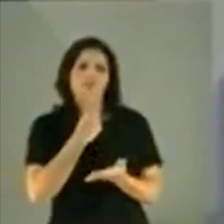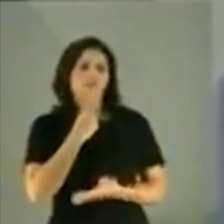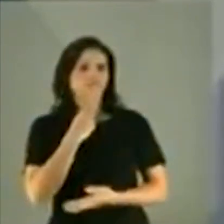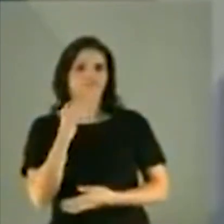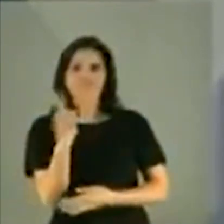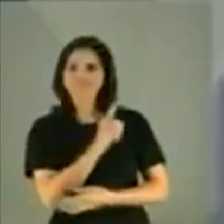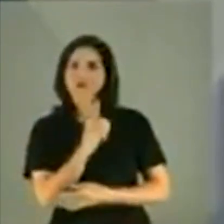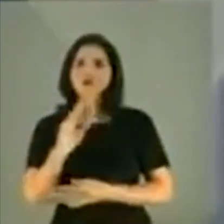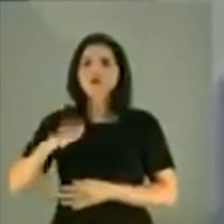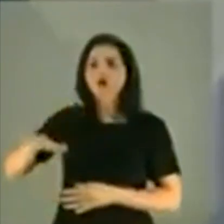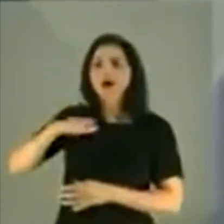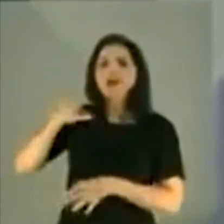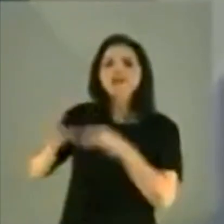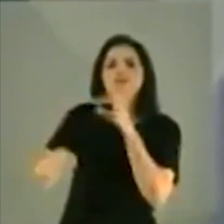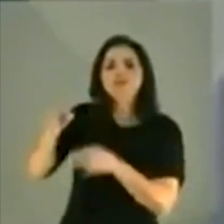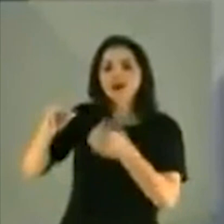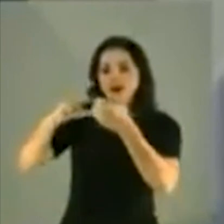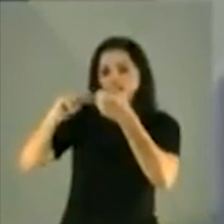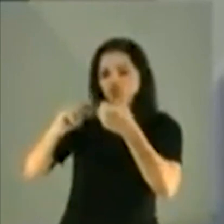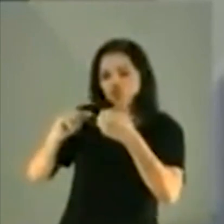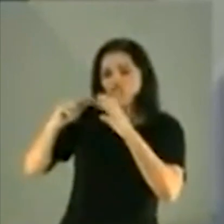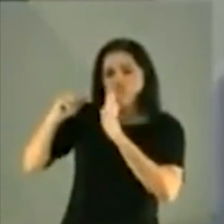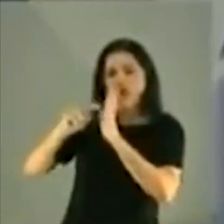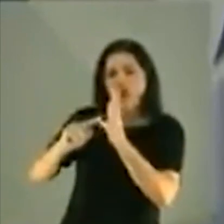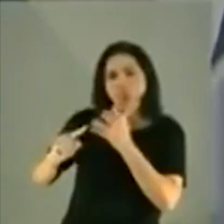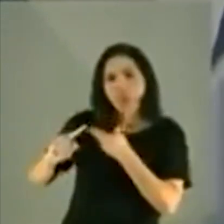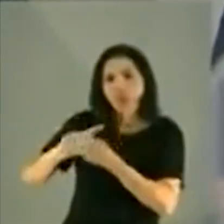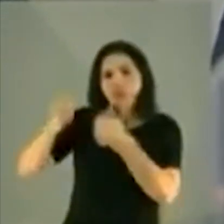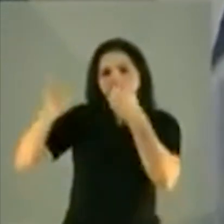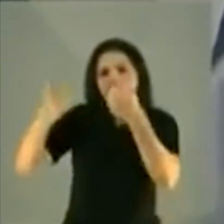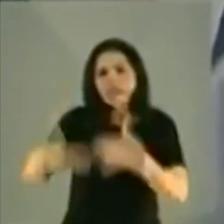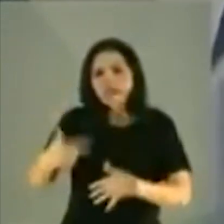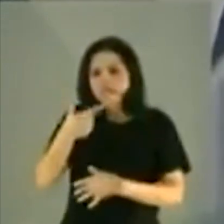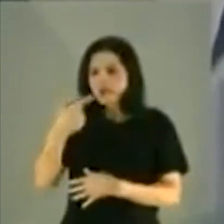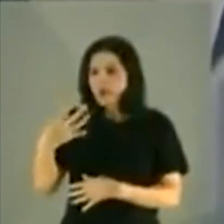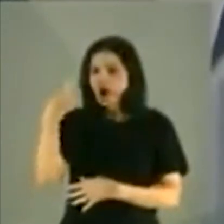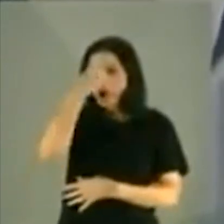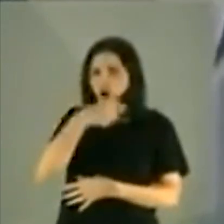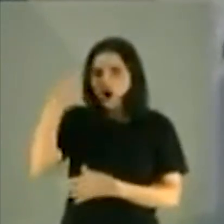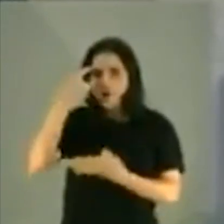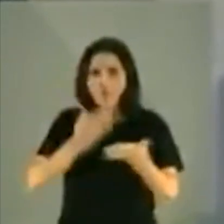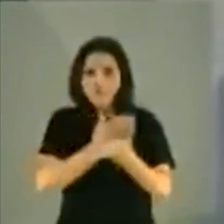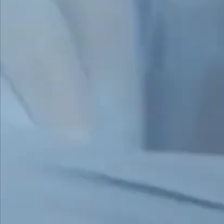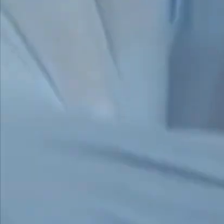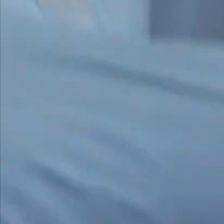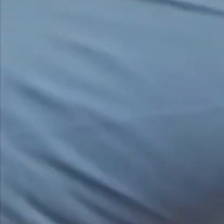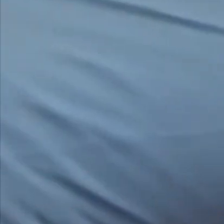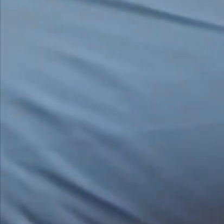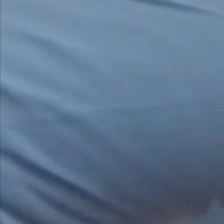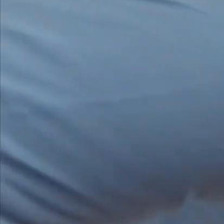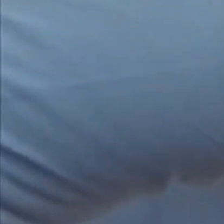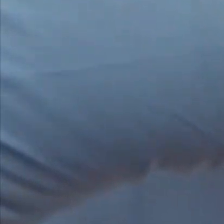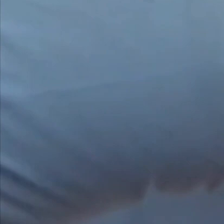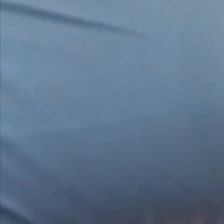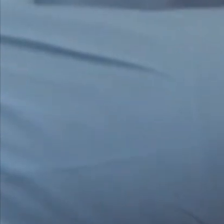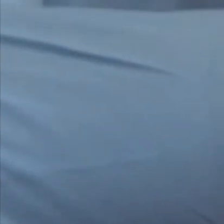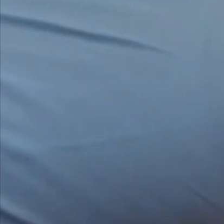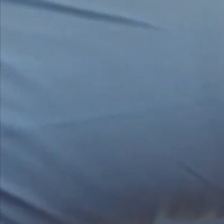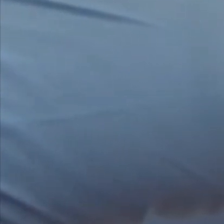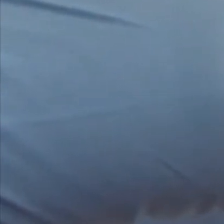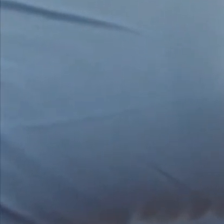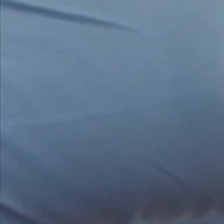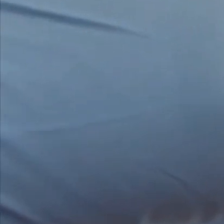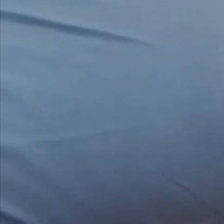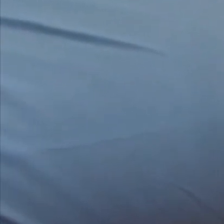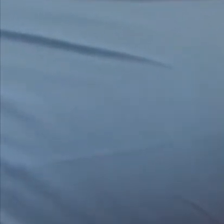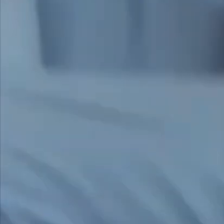jurídico e com todas as suas cláusulas em apenas 24 horas. Ele já vinha sendo discutido desde dezembro. Sobre a aquisição ao consórcio